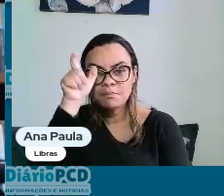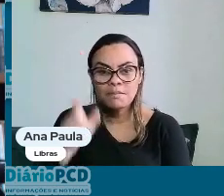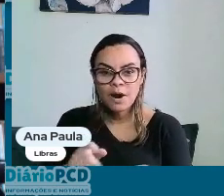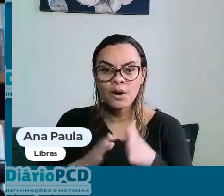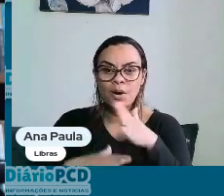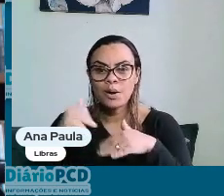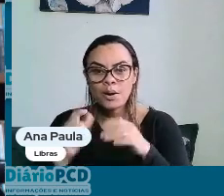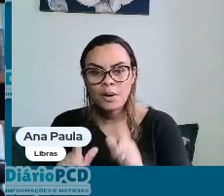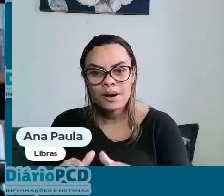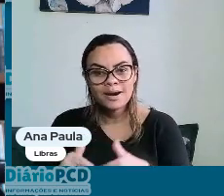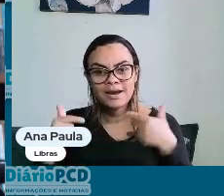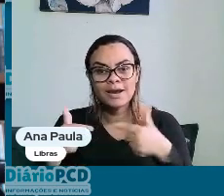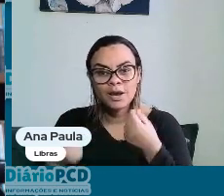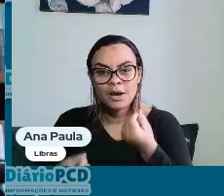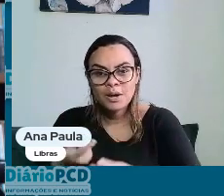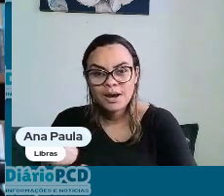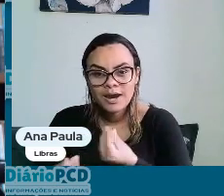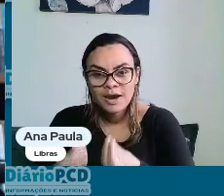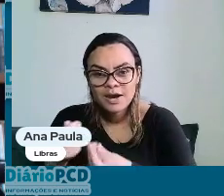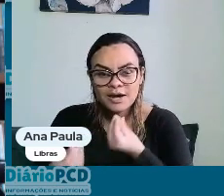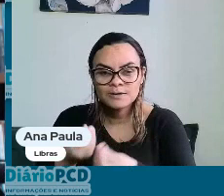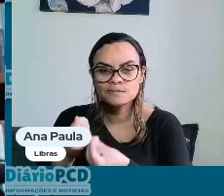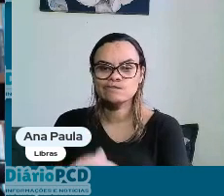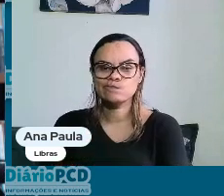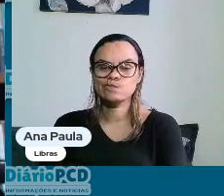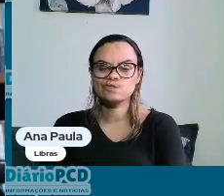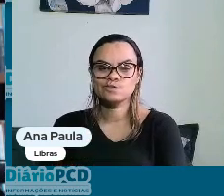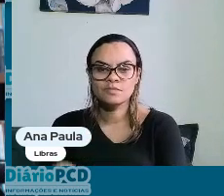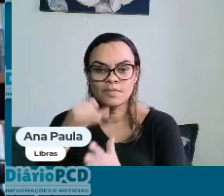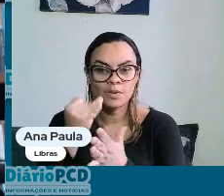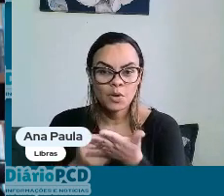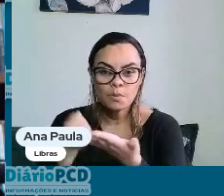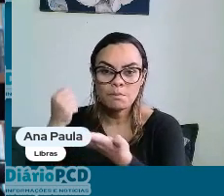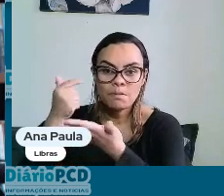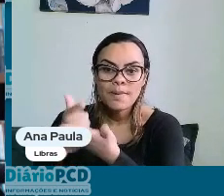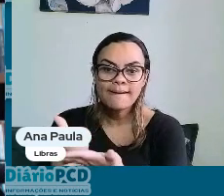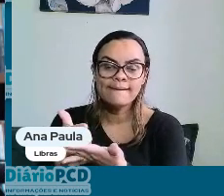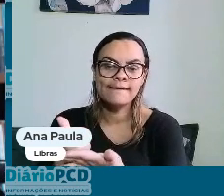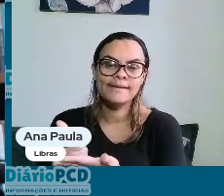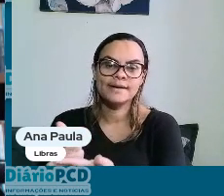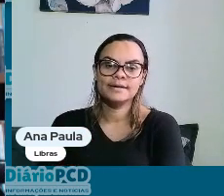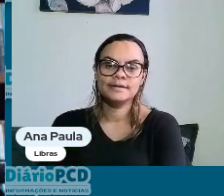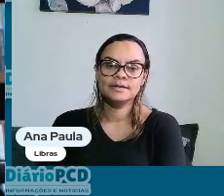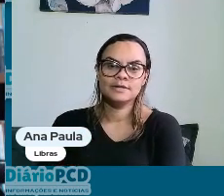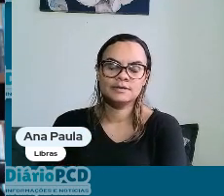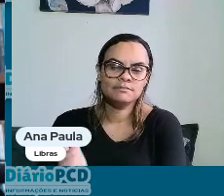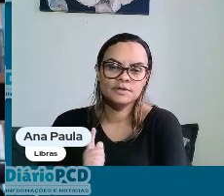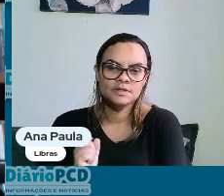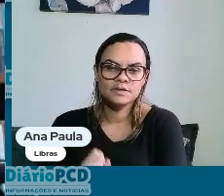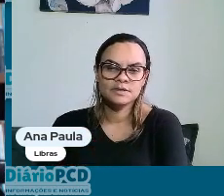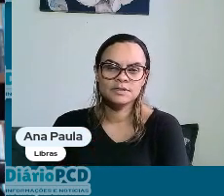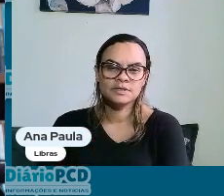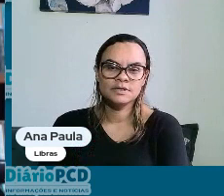o brasileiro dá em nível de tributos para o governo, mas nós temos